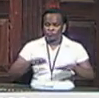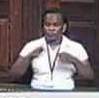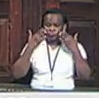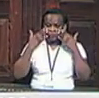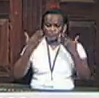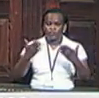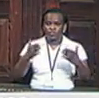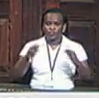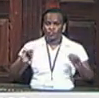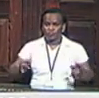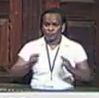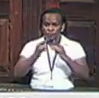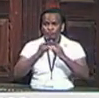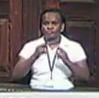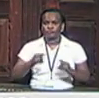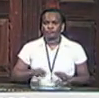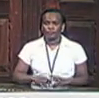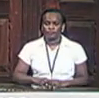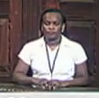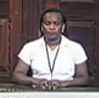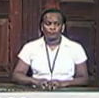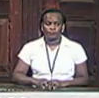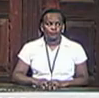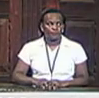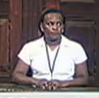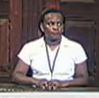Palácio Tiradentes.